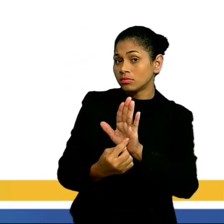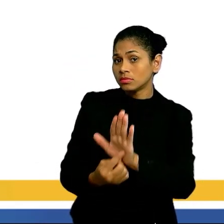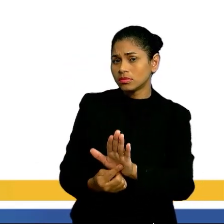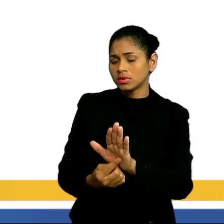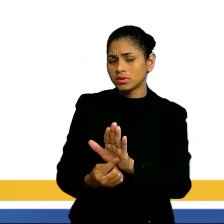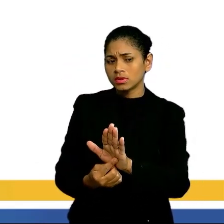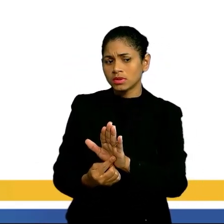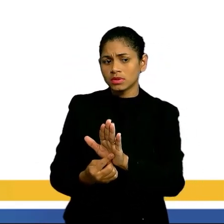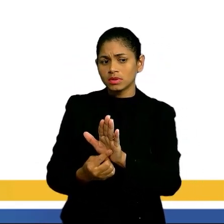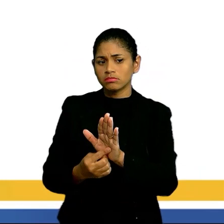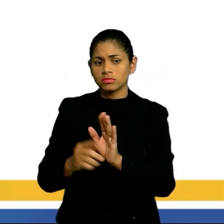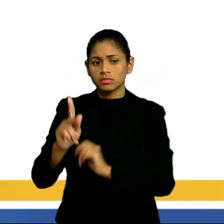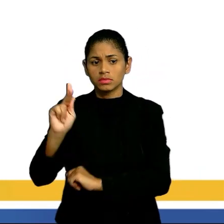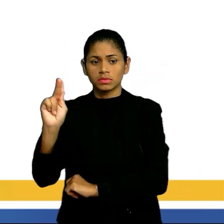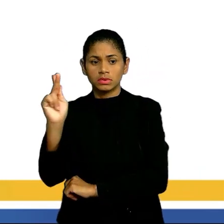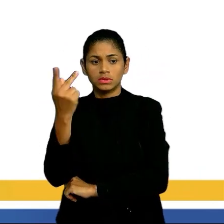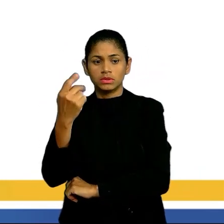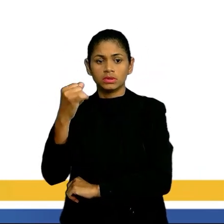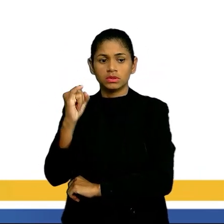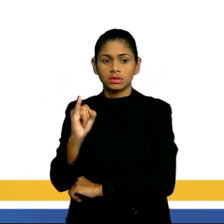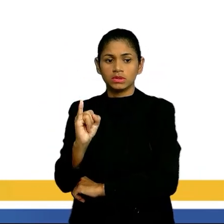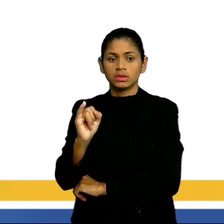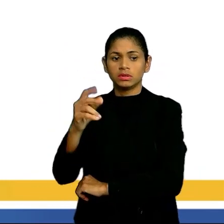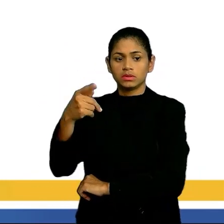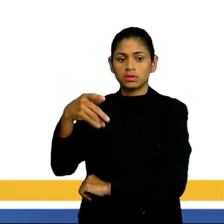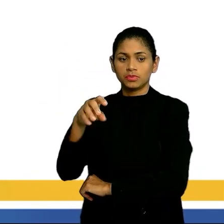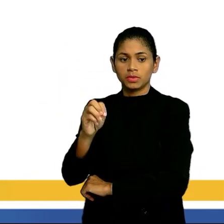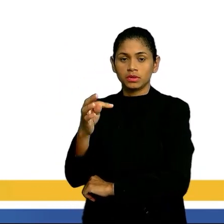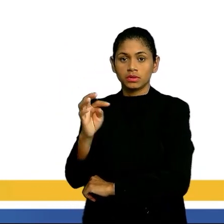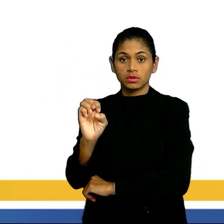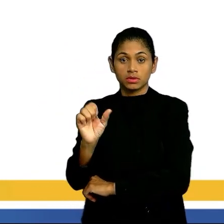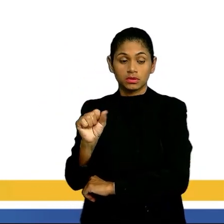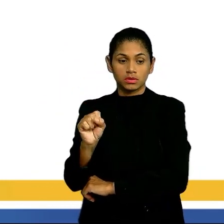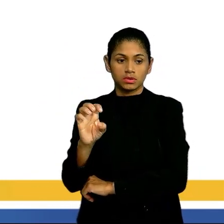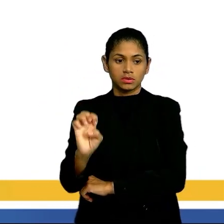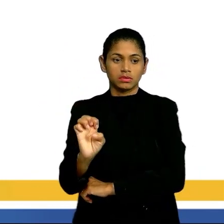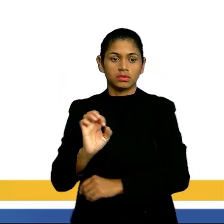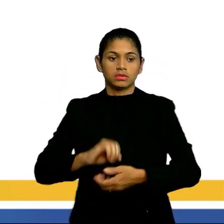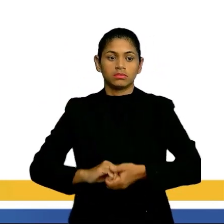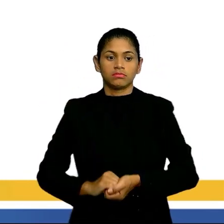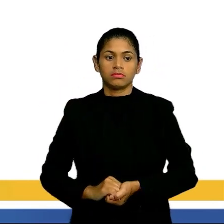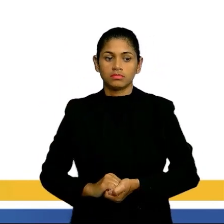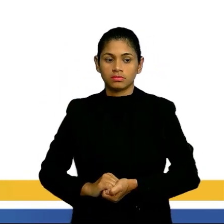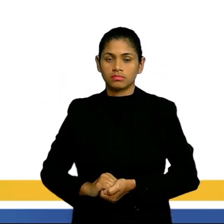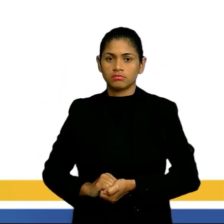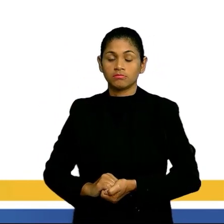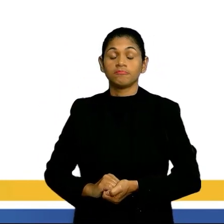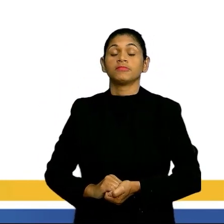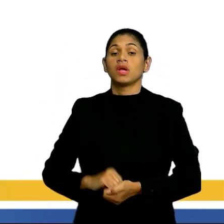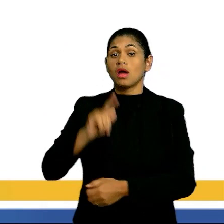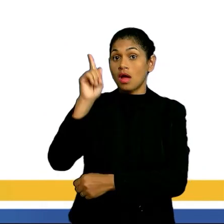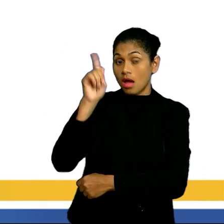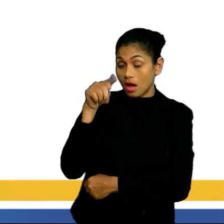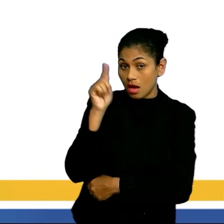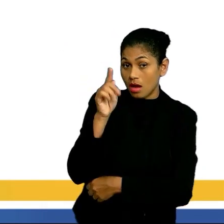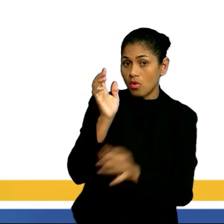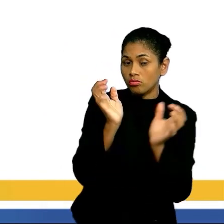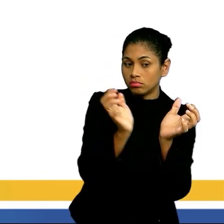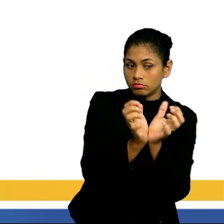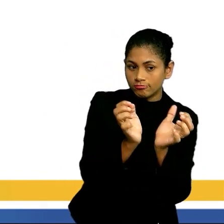Aqui eu também já cancelaria ela, porque teoria não vira hipótese, tá? Alternativa E. Ele é um conjunto de